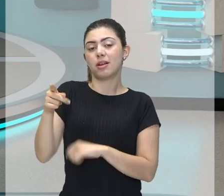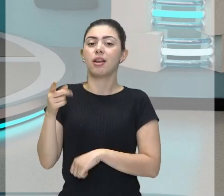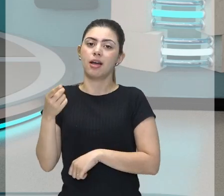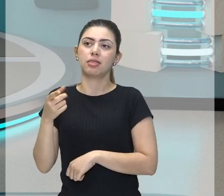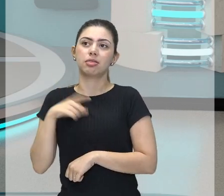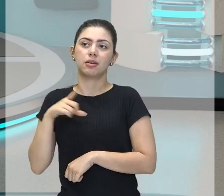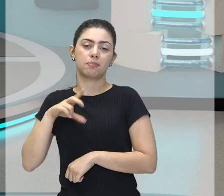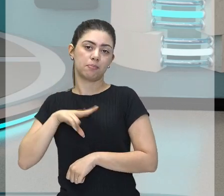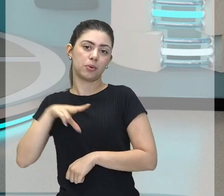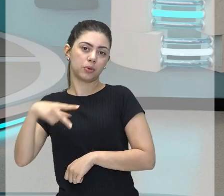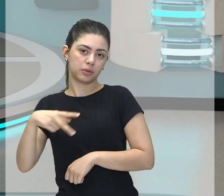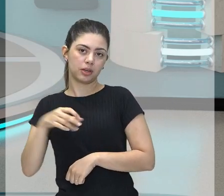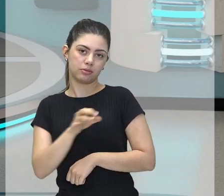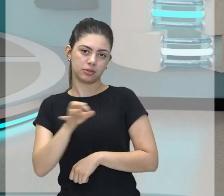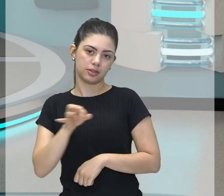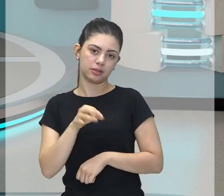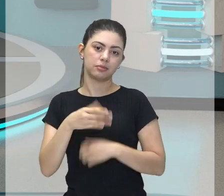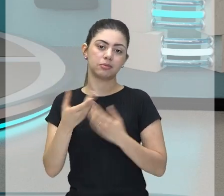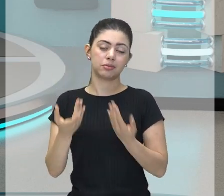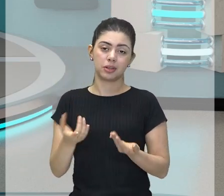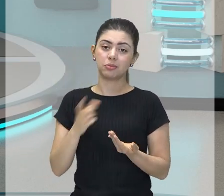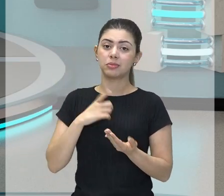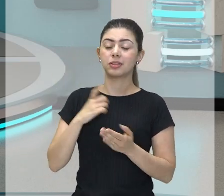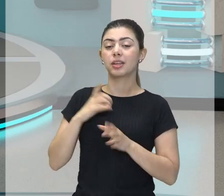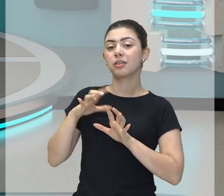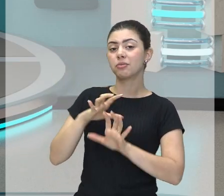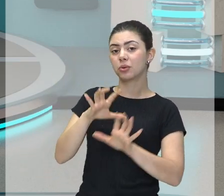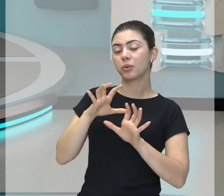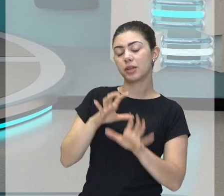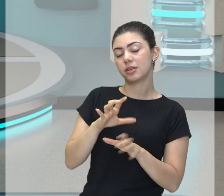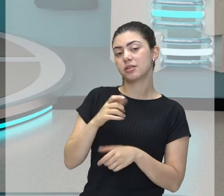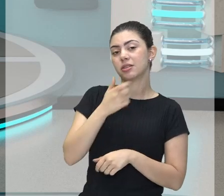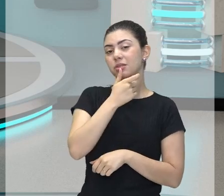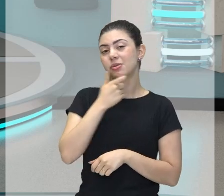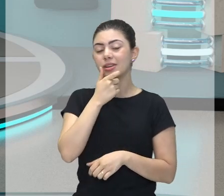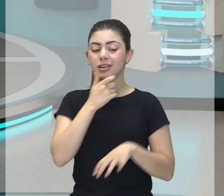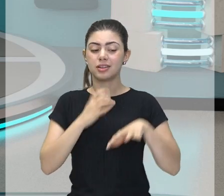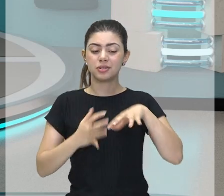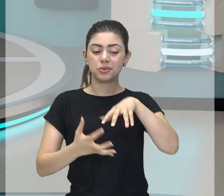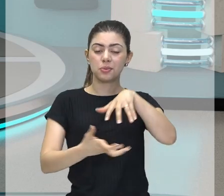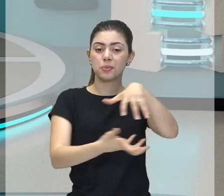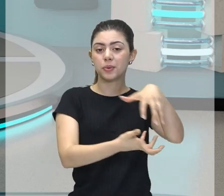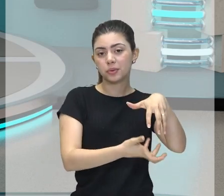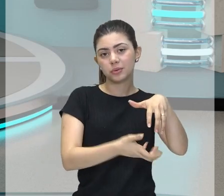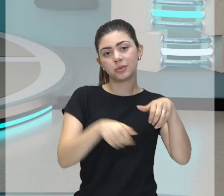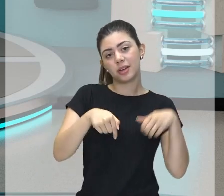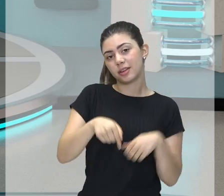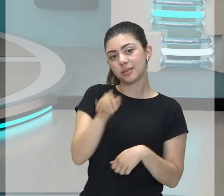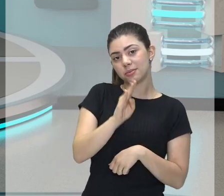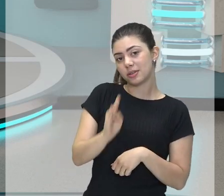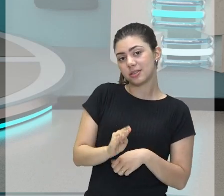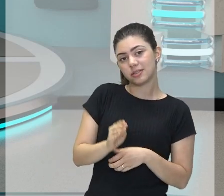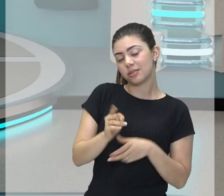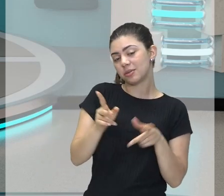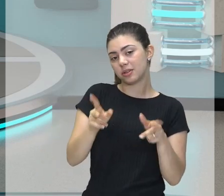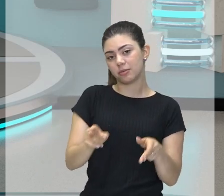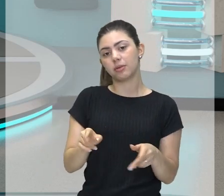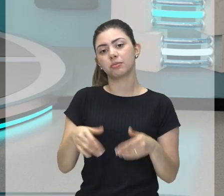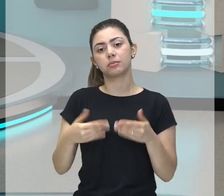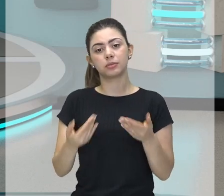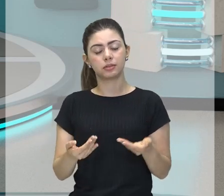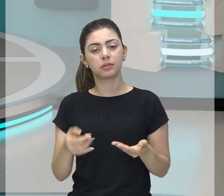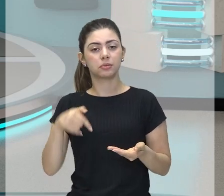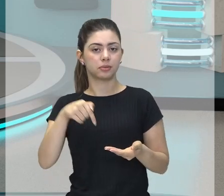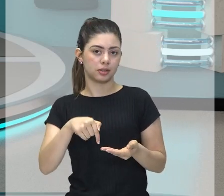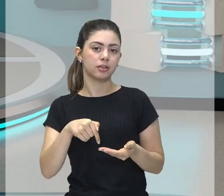a influência, né, da língua inglesa no mundo todo, não foi diferente no Brasil. Acabou chegando aqui